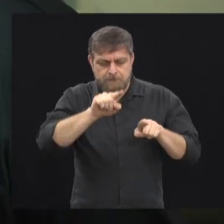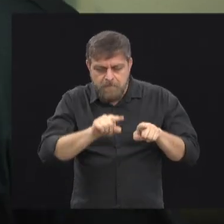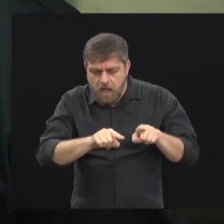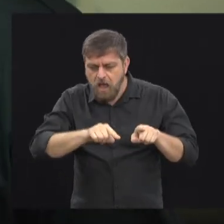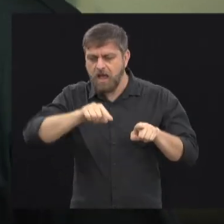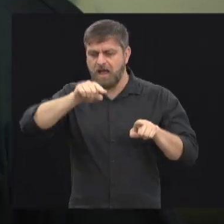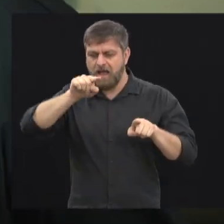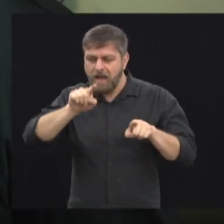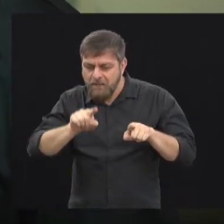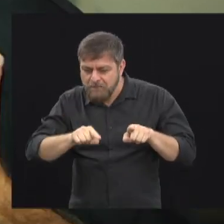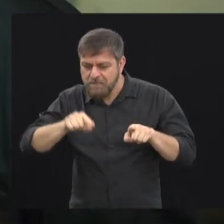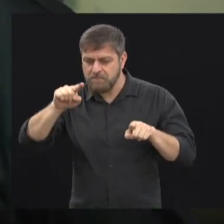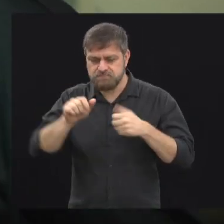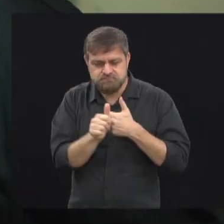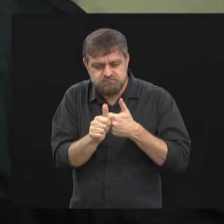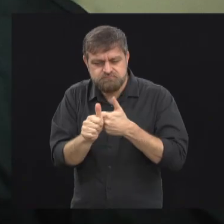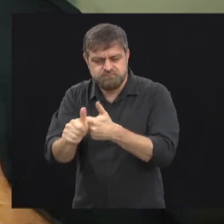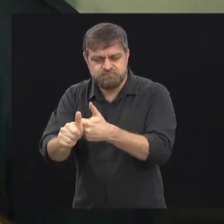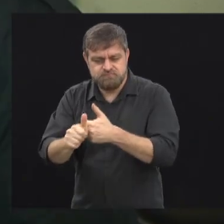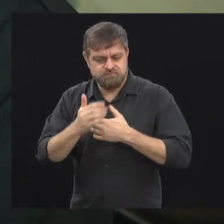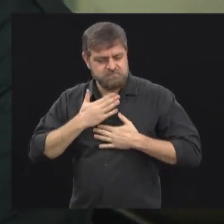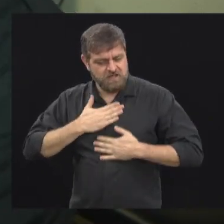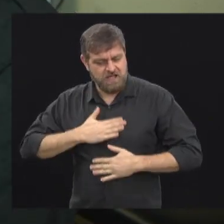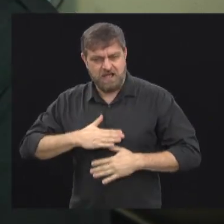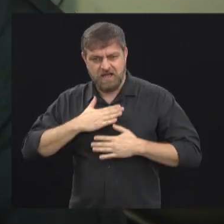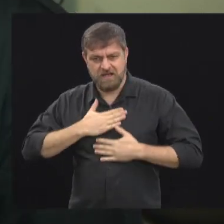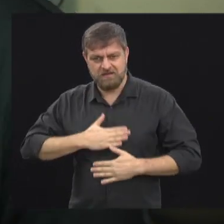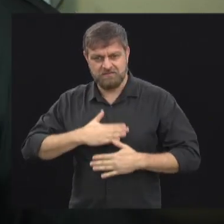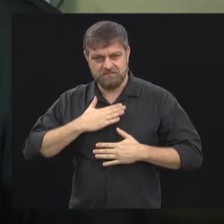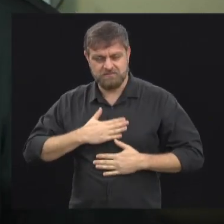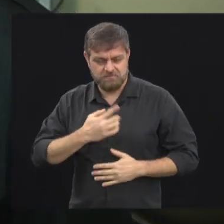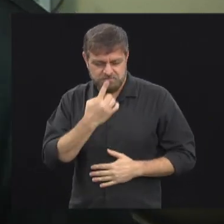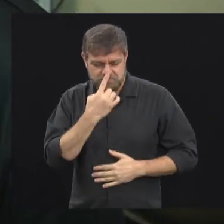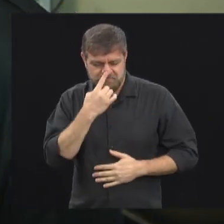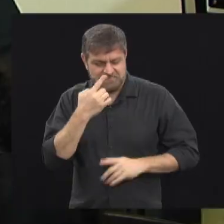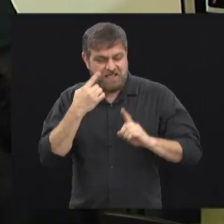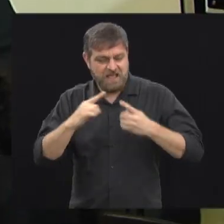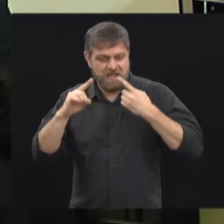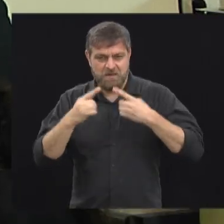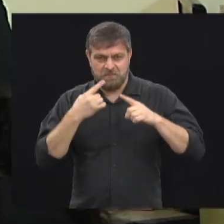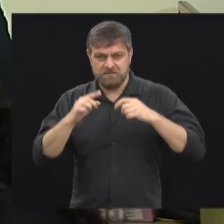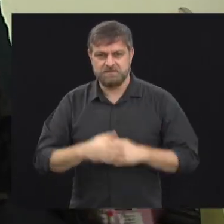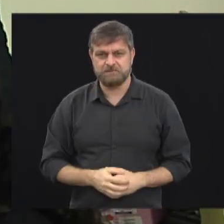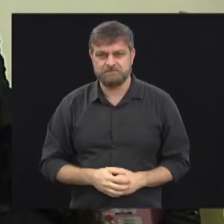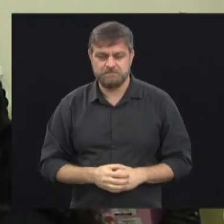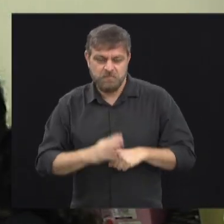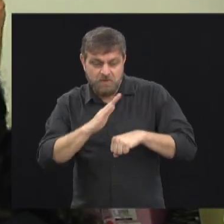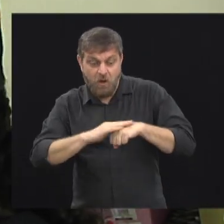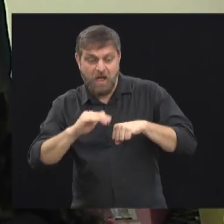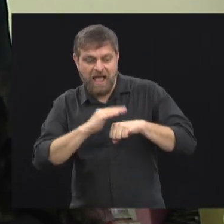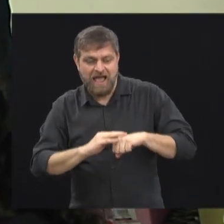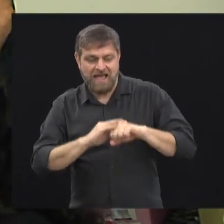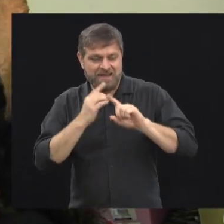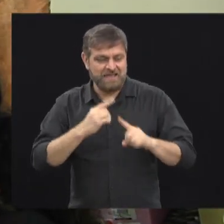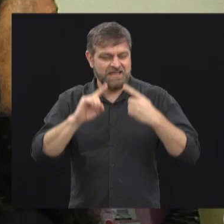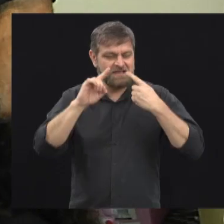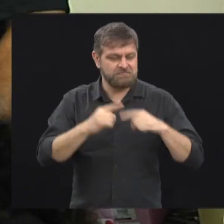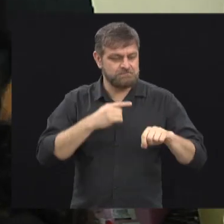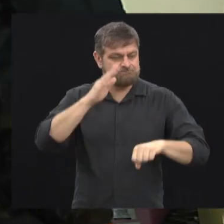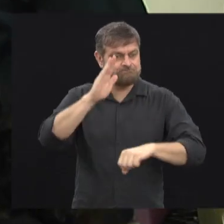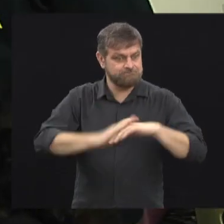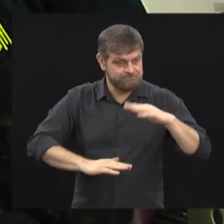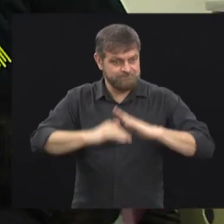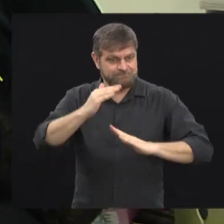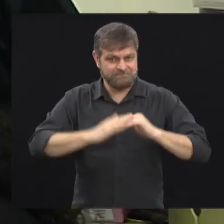isso mostra que estão tranquilos e estão mais íntimos com a música, né? O carinho pelas músicas se tornou